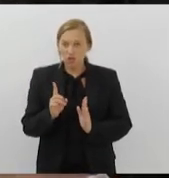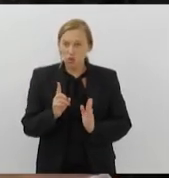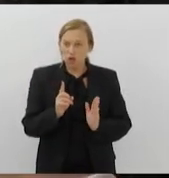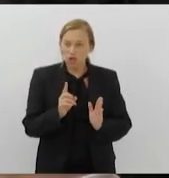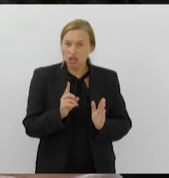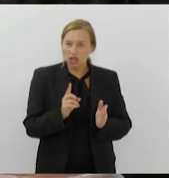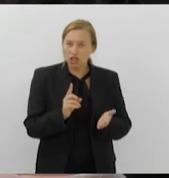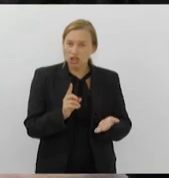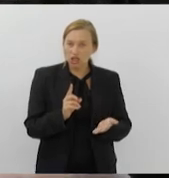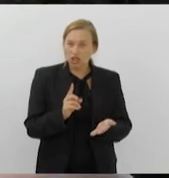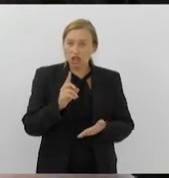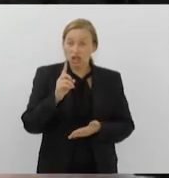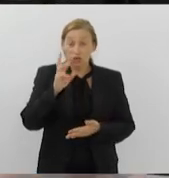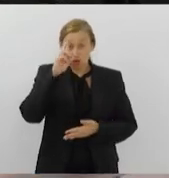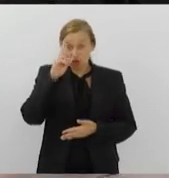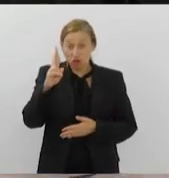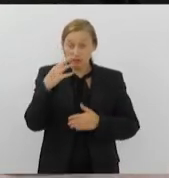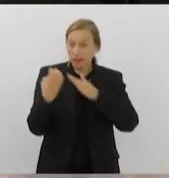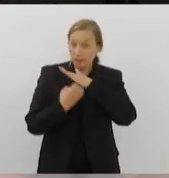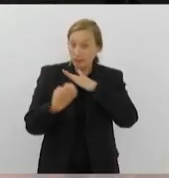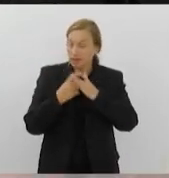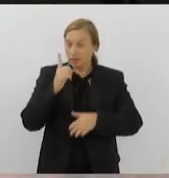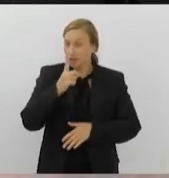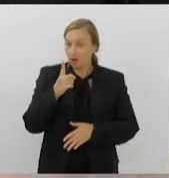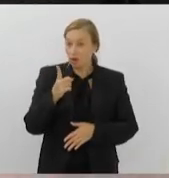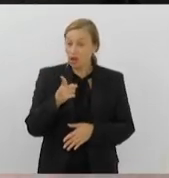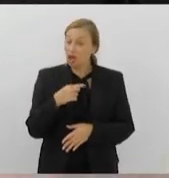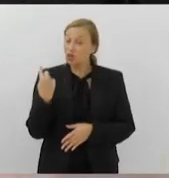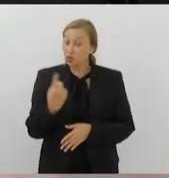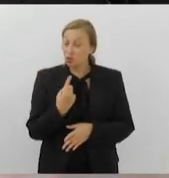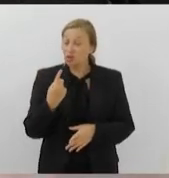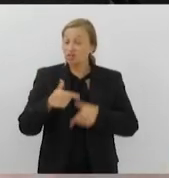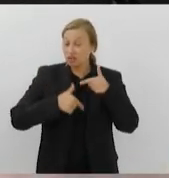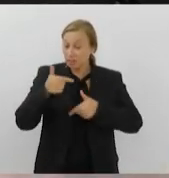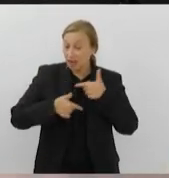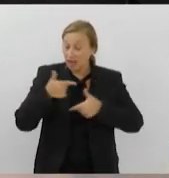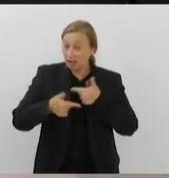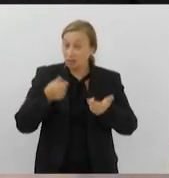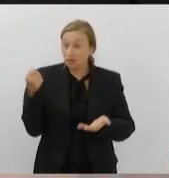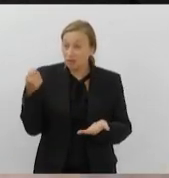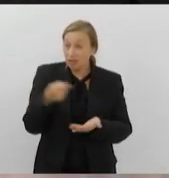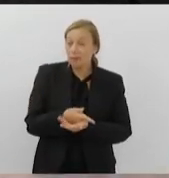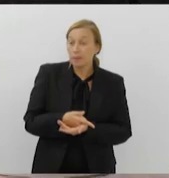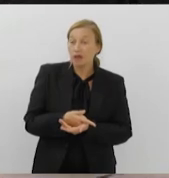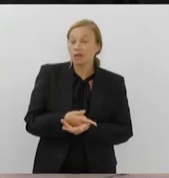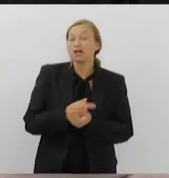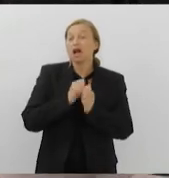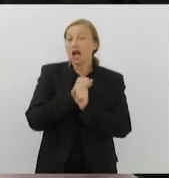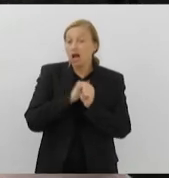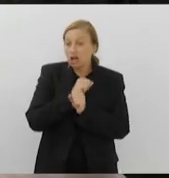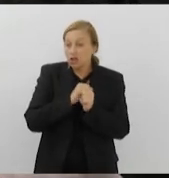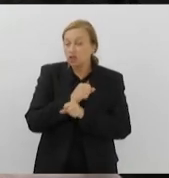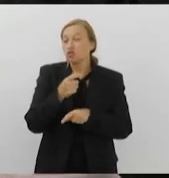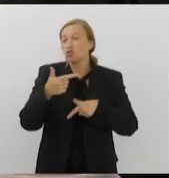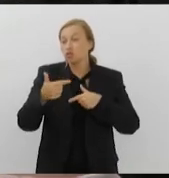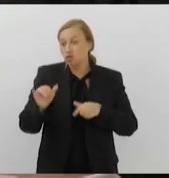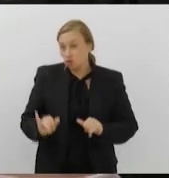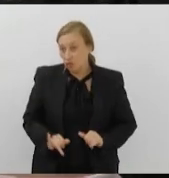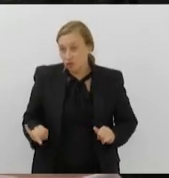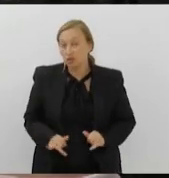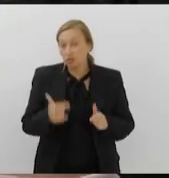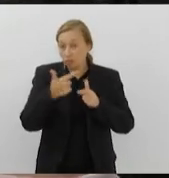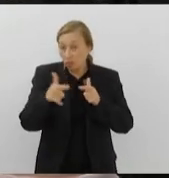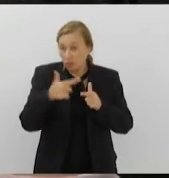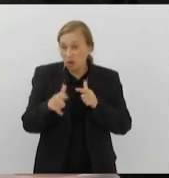Quem paga essa conta somos nós, que estamos lá na ponta, há mais de 2 décadas, sofrendo com esse problema. Não é